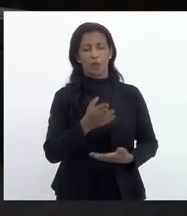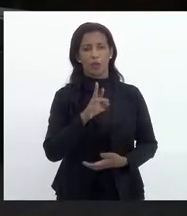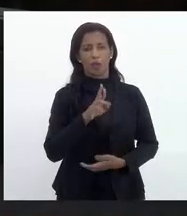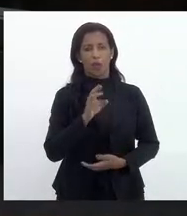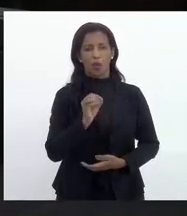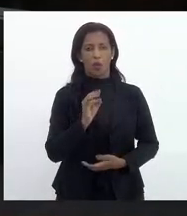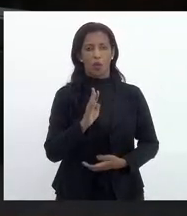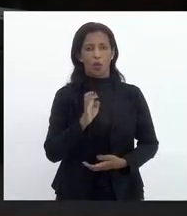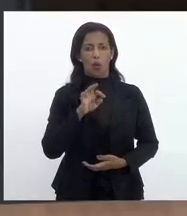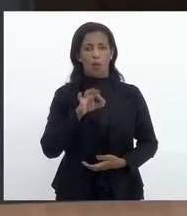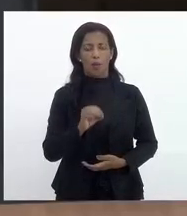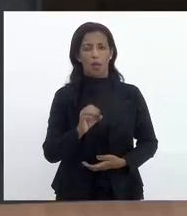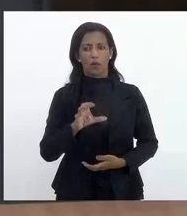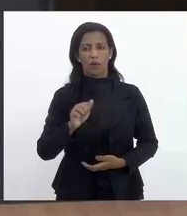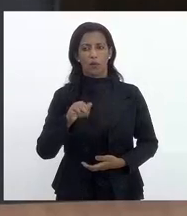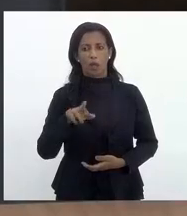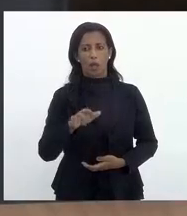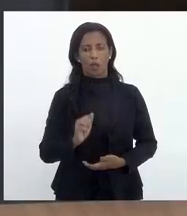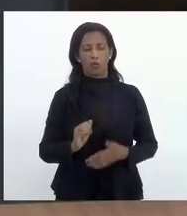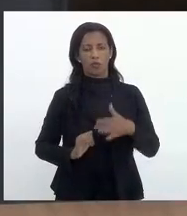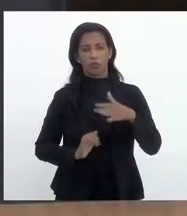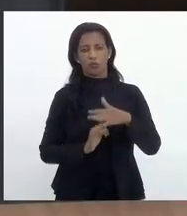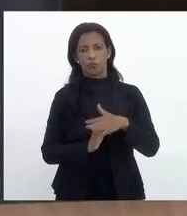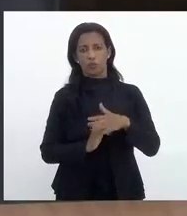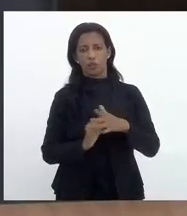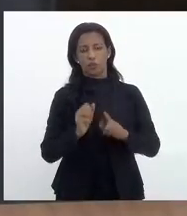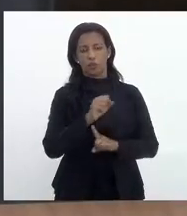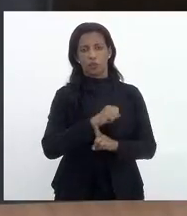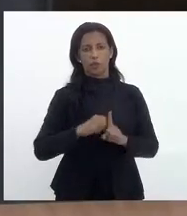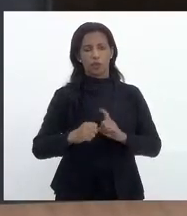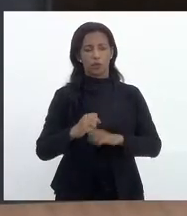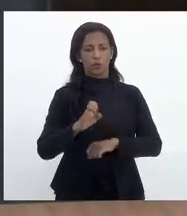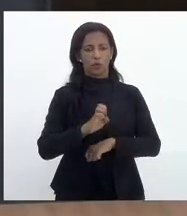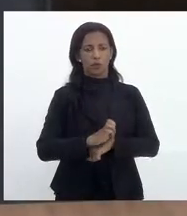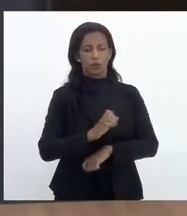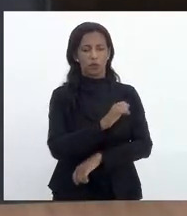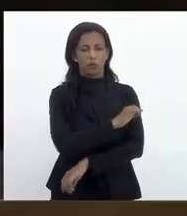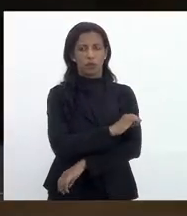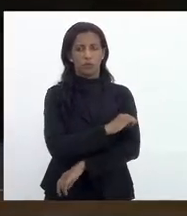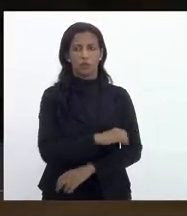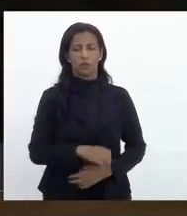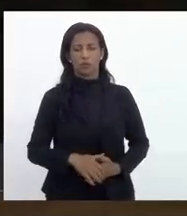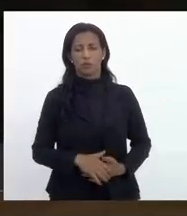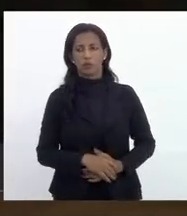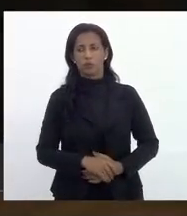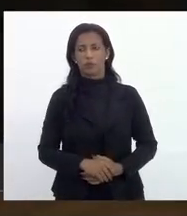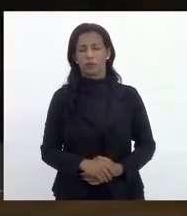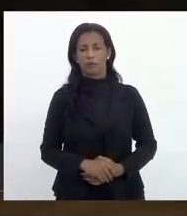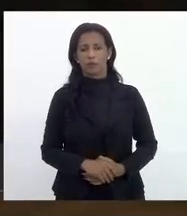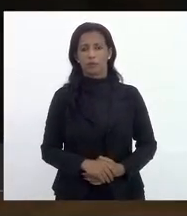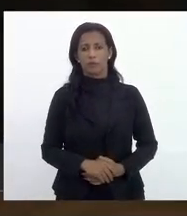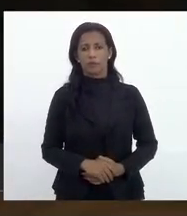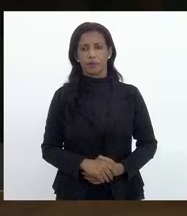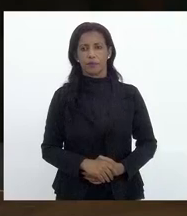Roberto Carlos representante da fundação das Fundações sociais do Estado do Rio de Janeiro aí Roberta